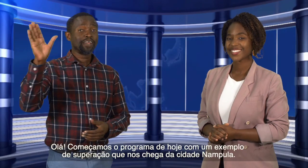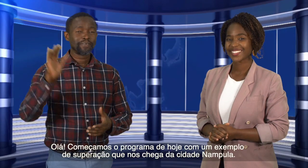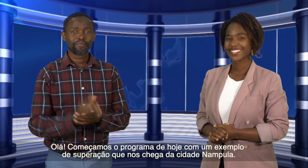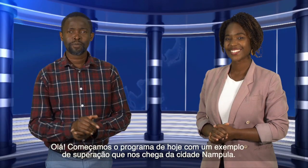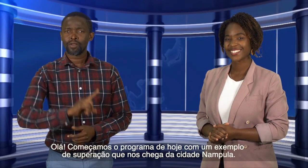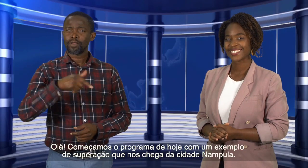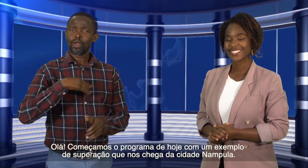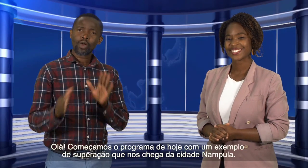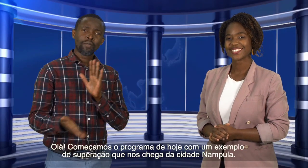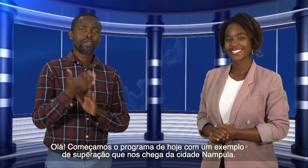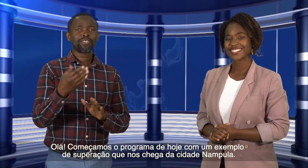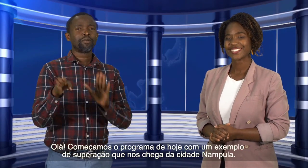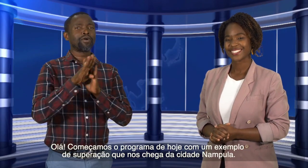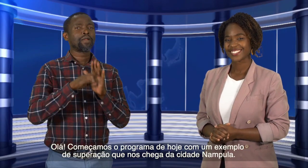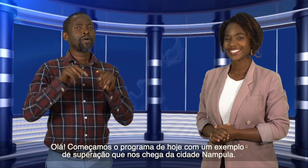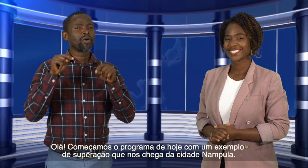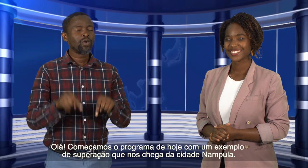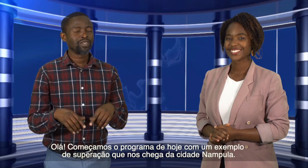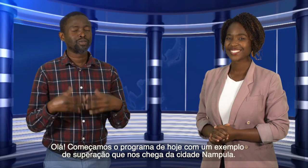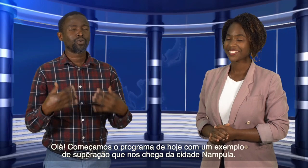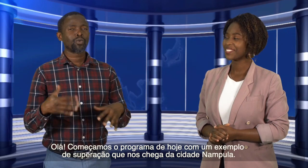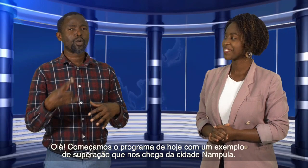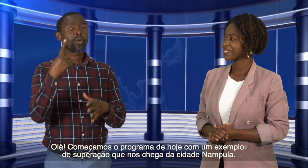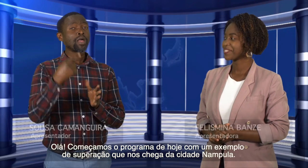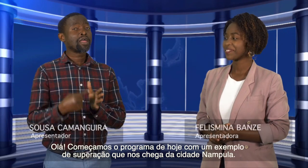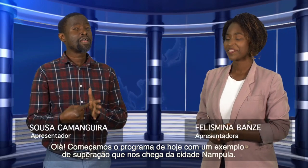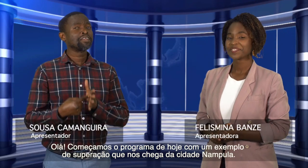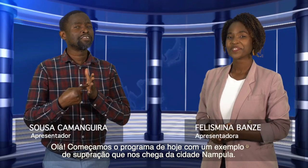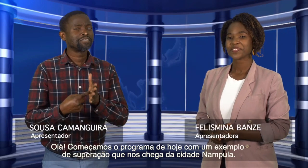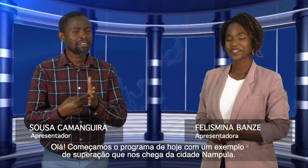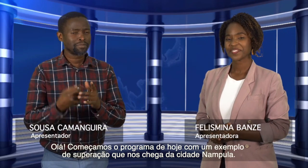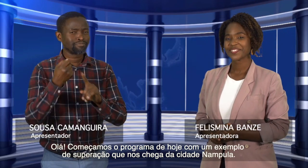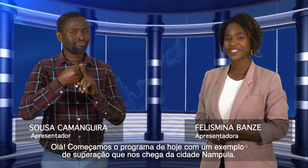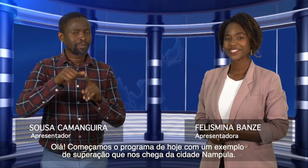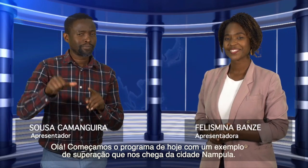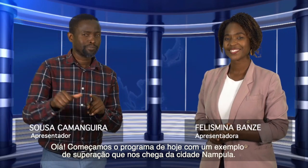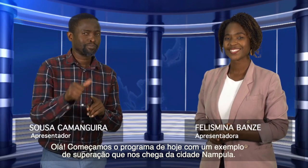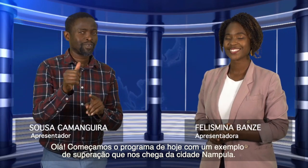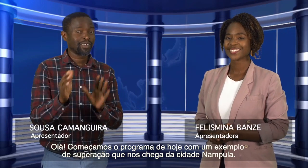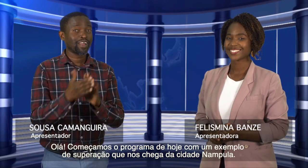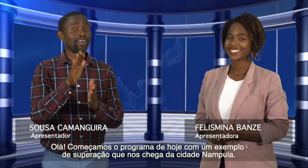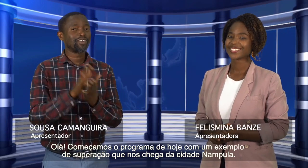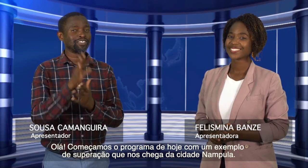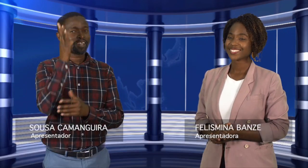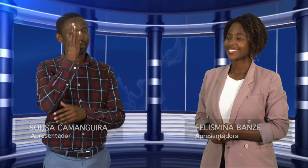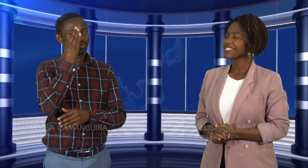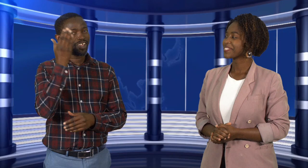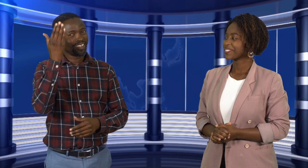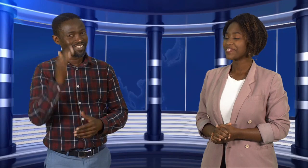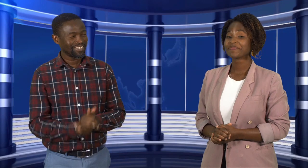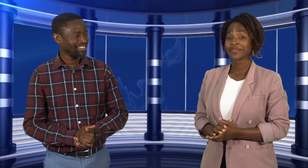Olá, começamos o programa de hoje com um exemplo de superação que nos chega da cidade de Nampula.